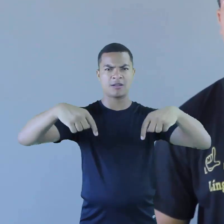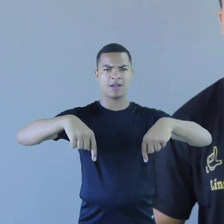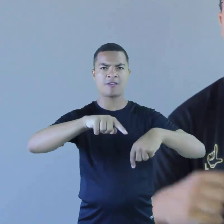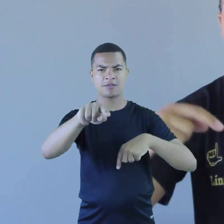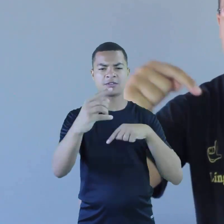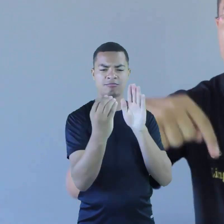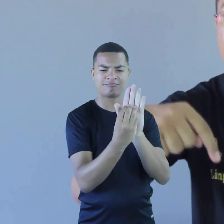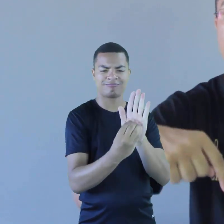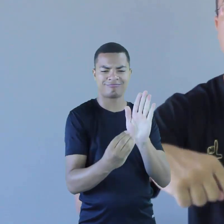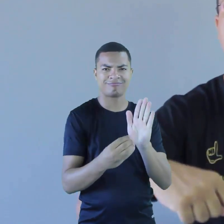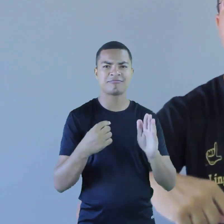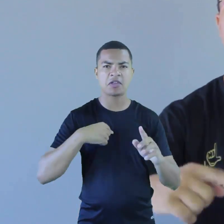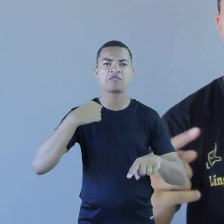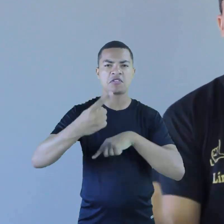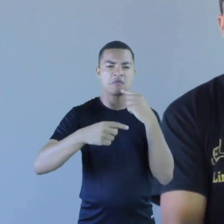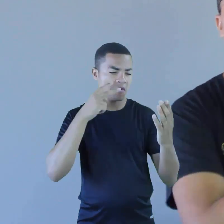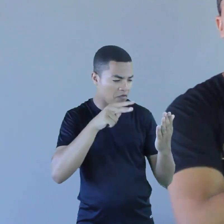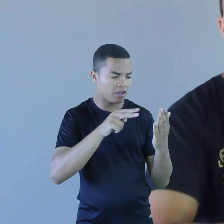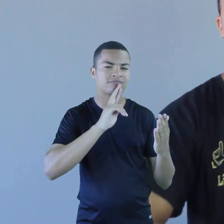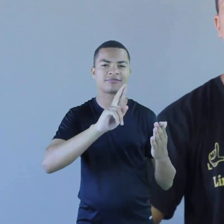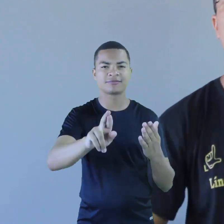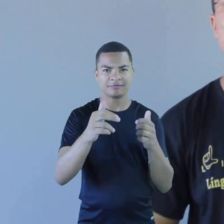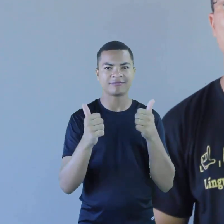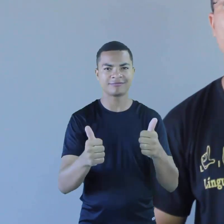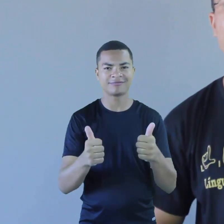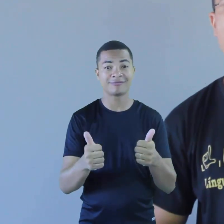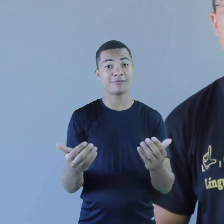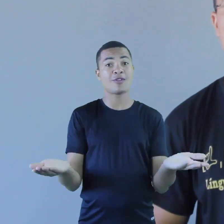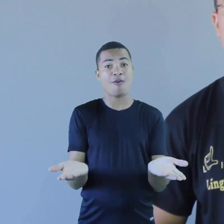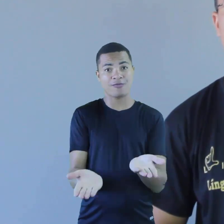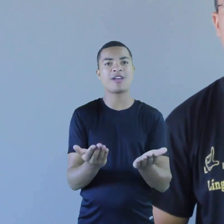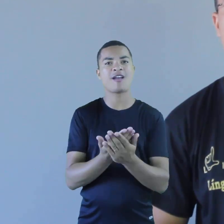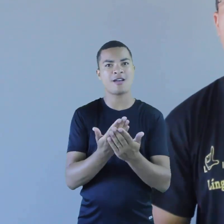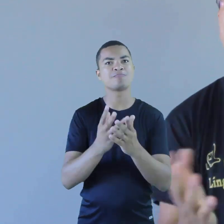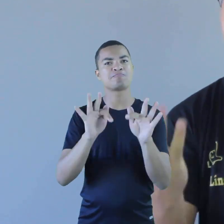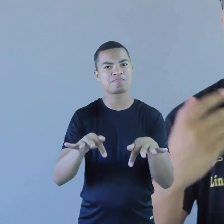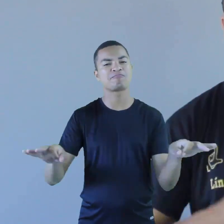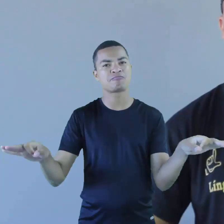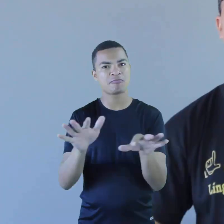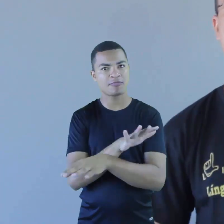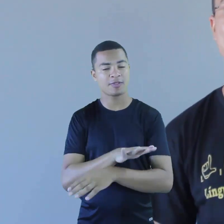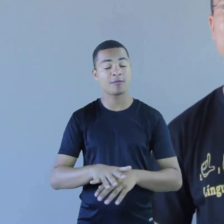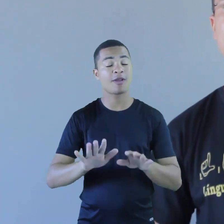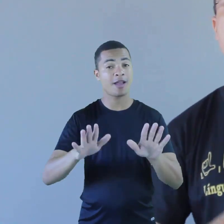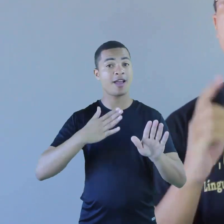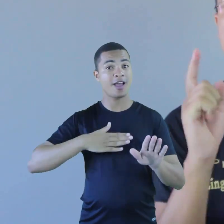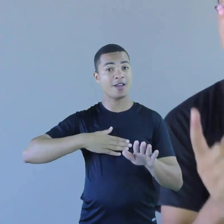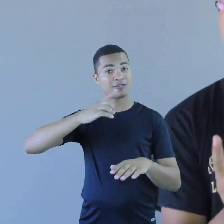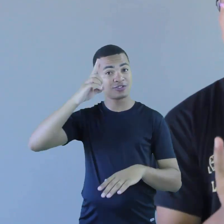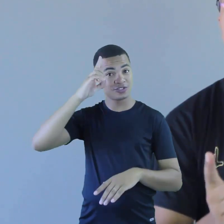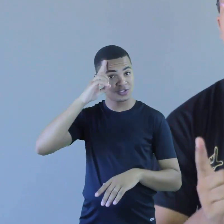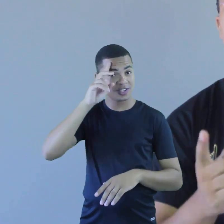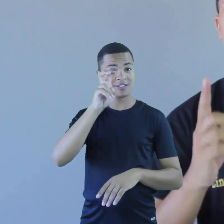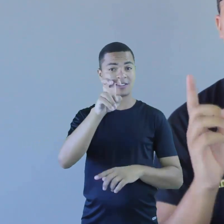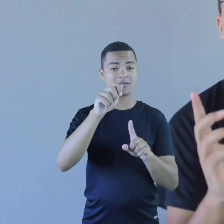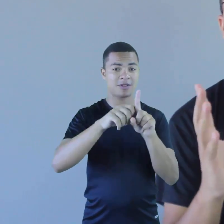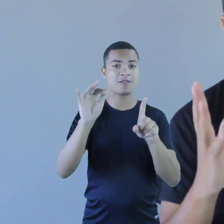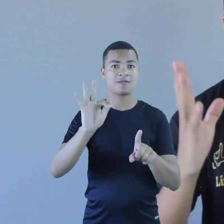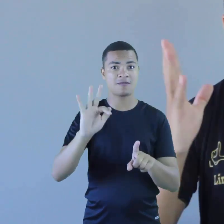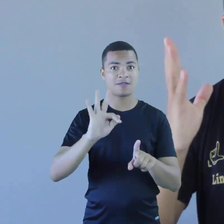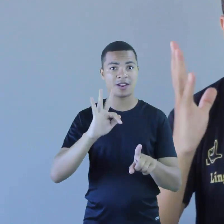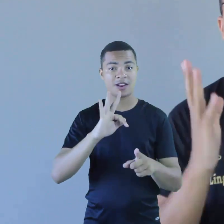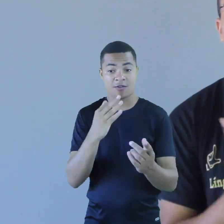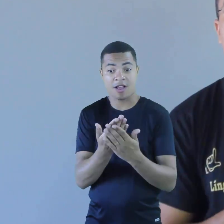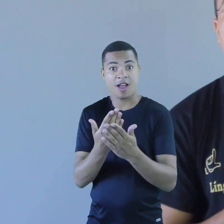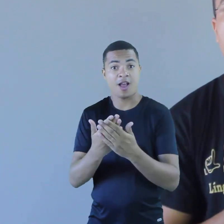saber. Então, comenta aqui embaixo que eu vou ler todos os comentários. Essa foi a aula de hoje. E fique atento, que você vai